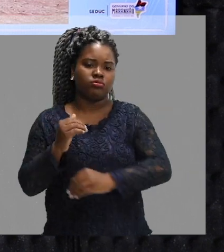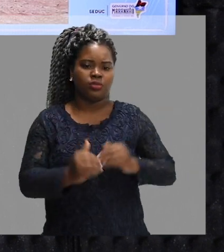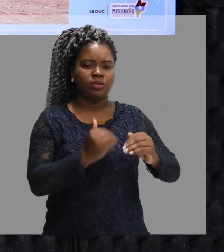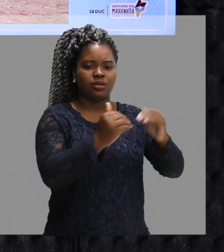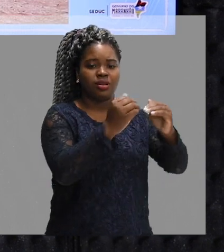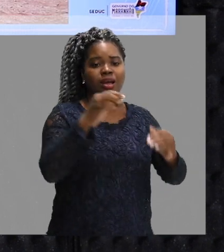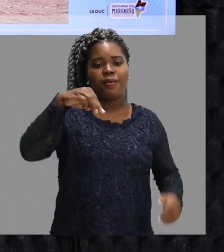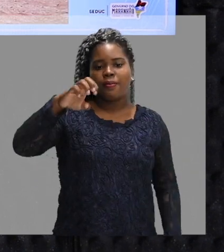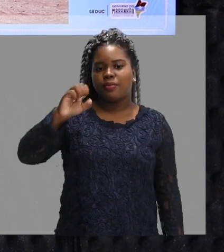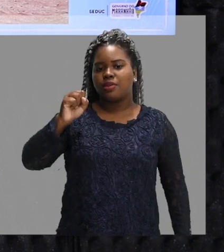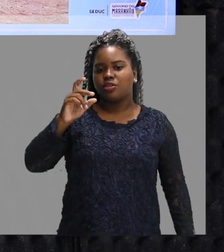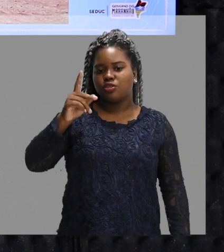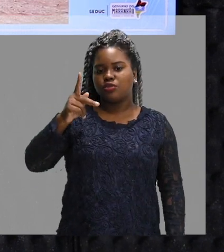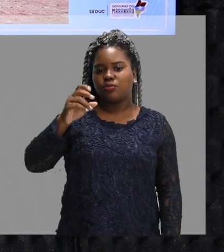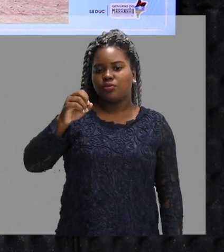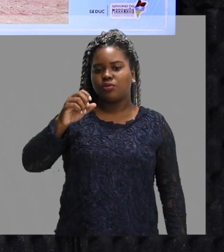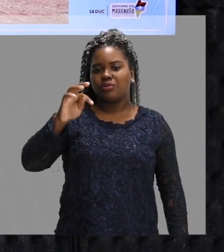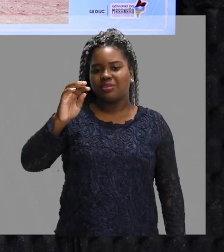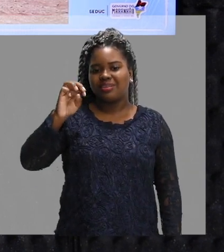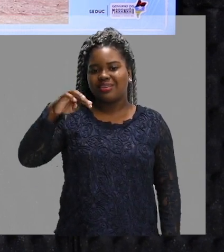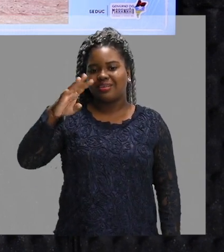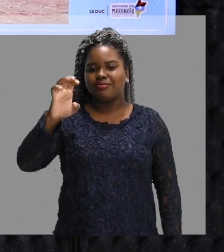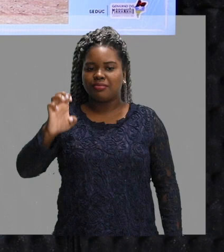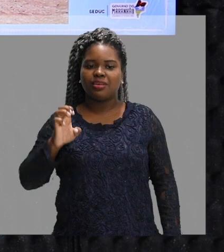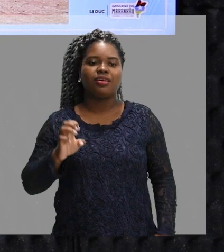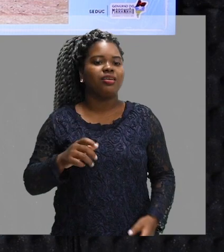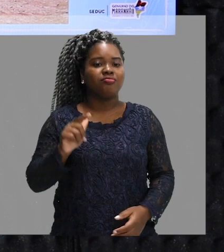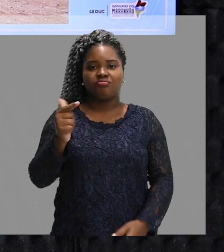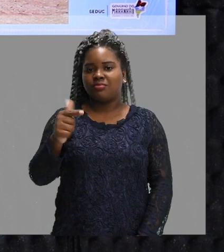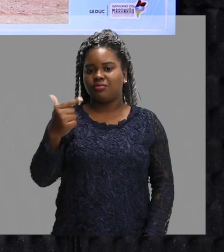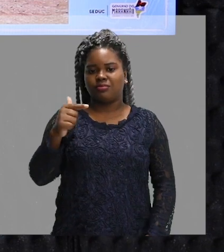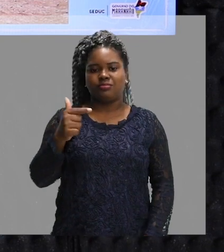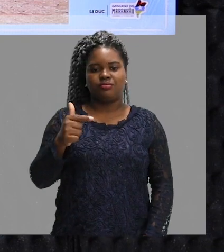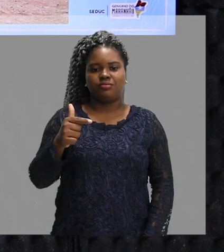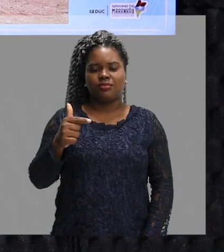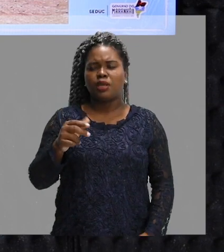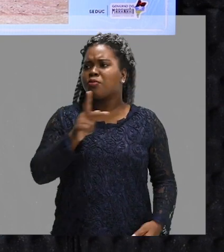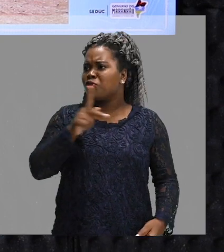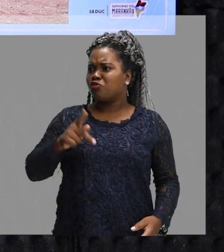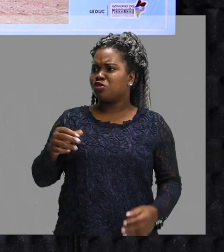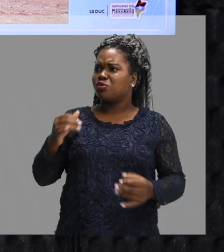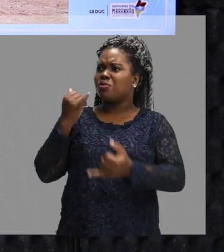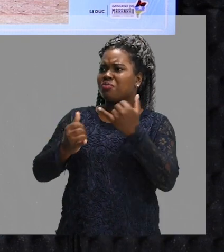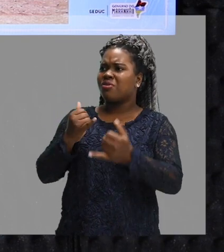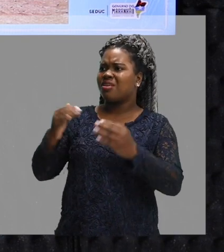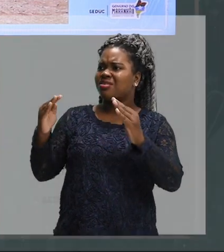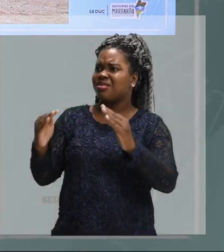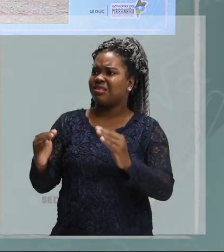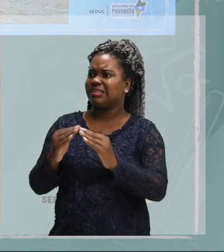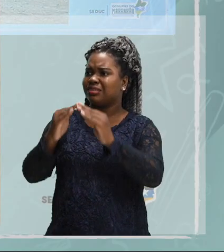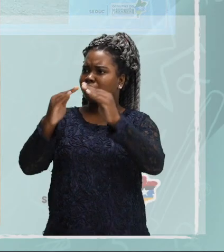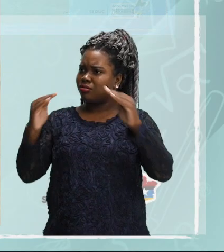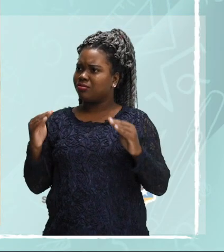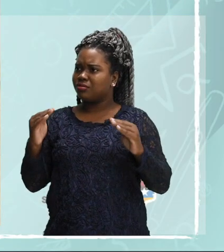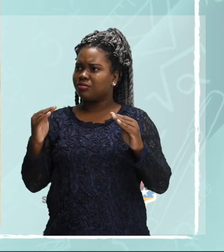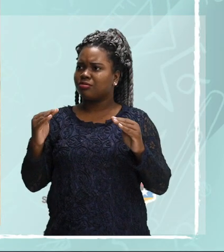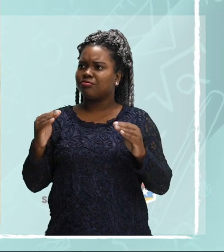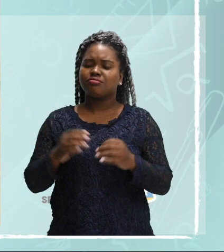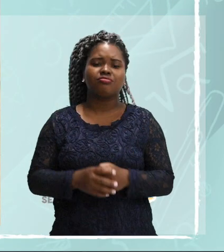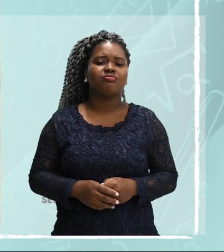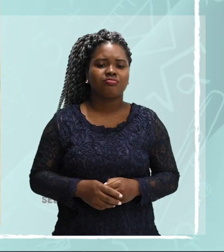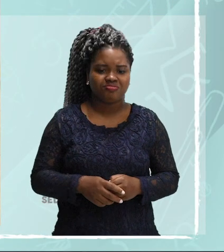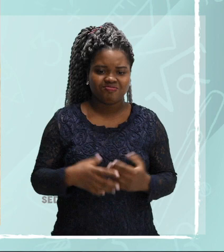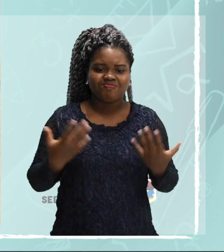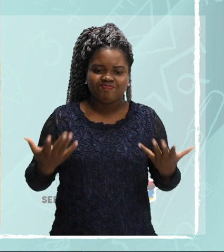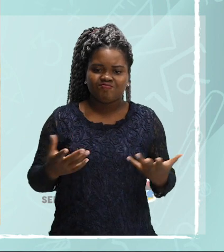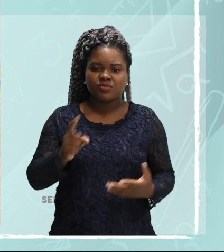Mesopotâmia tinha o inverso. Mas, professor, esse aqui não parece uma pirâmide, isso aqui é o que a gente chama de zigurate, né? Enquanto as pirâmides